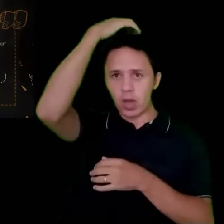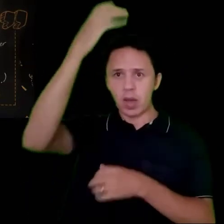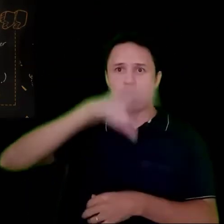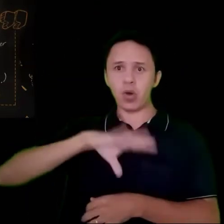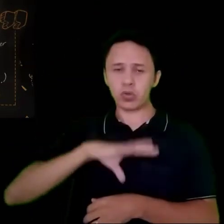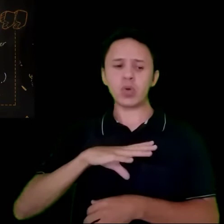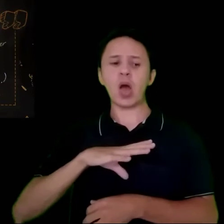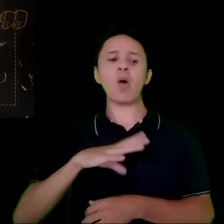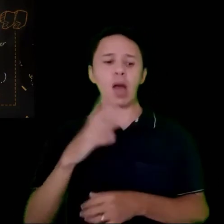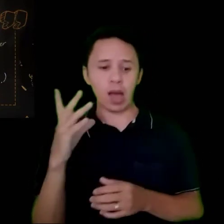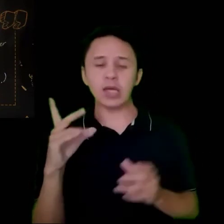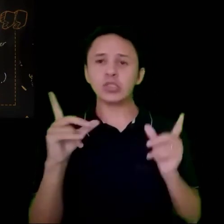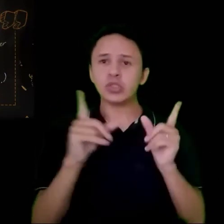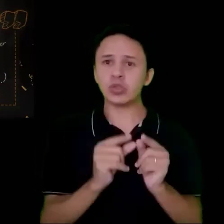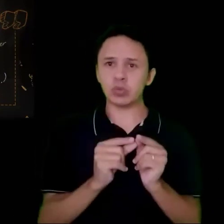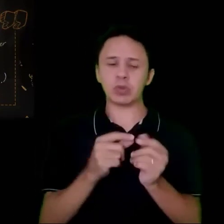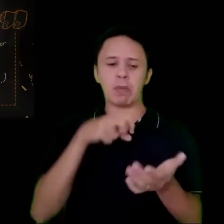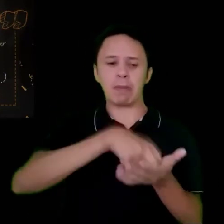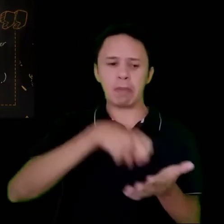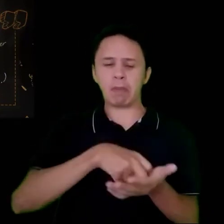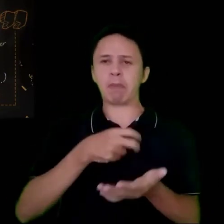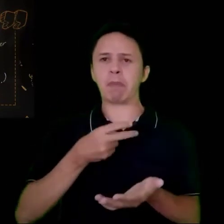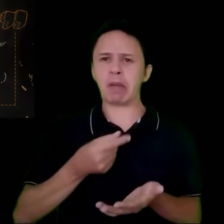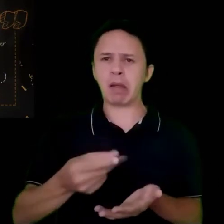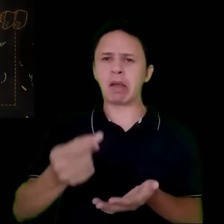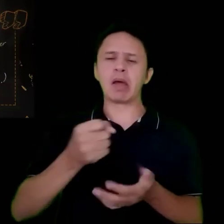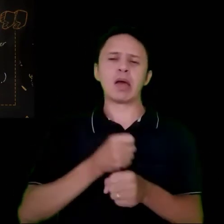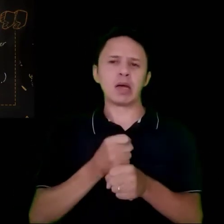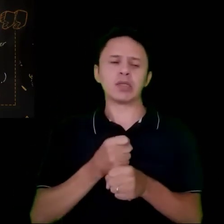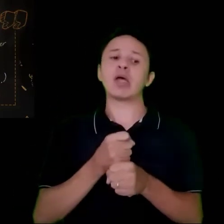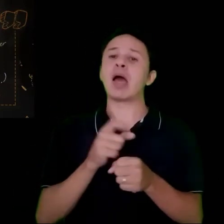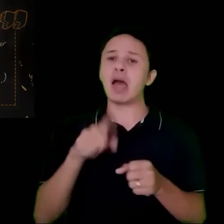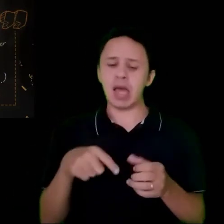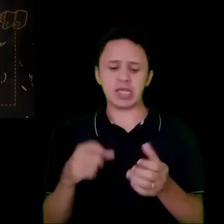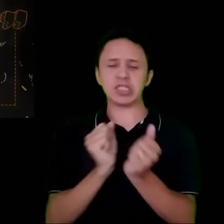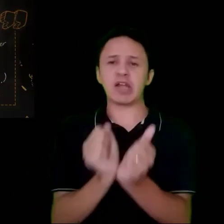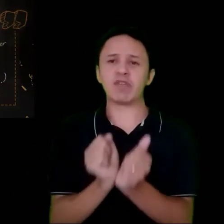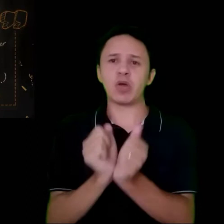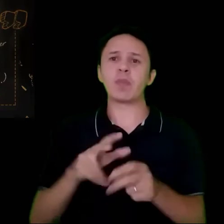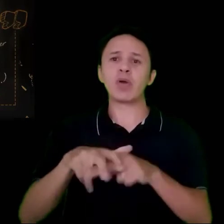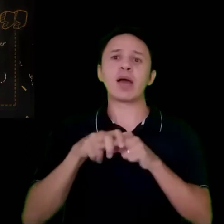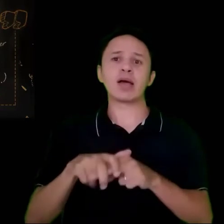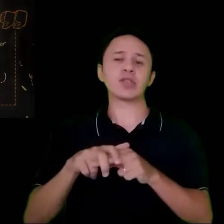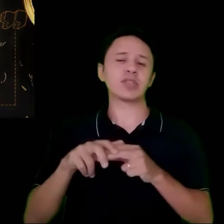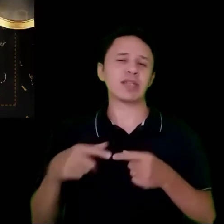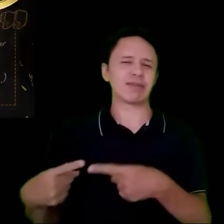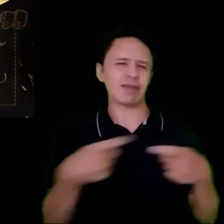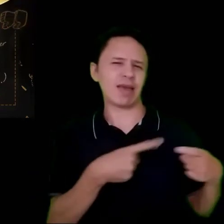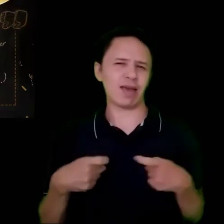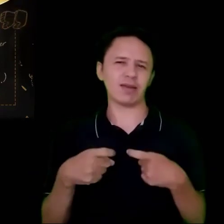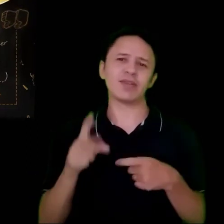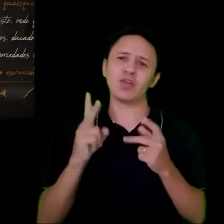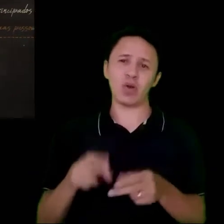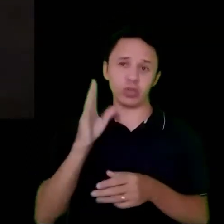de reduzir a escravidão perpétua sarracenos, pagãos e quaisquer descrentes como parte de uma escravidão pela guerra, como os casos